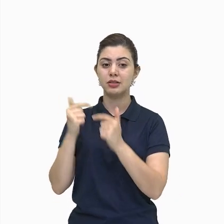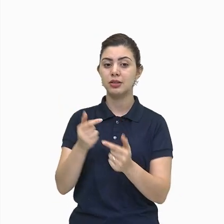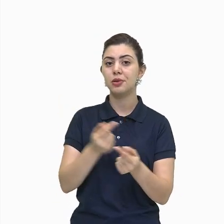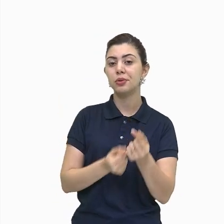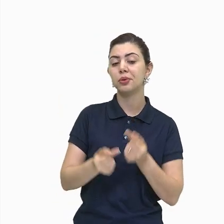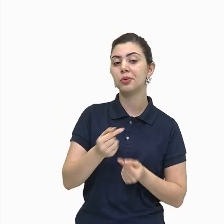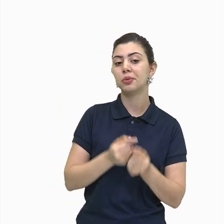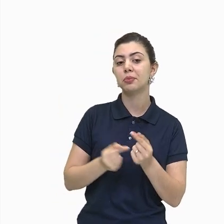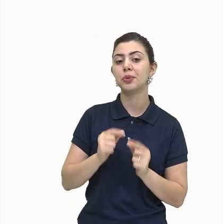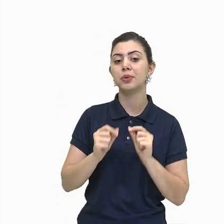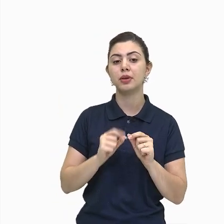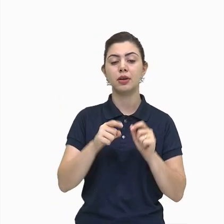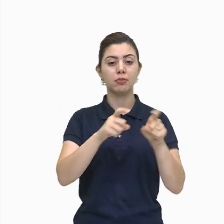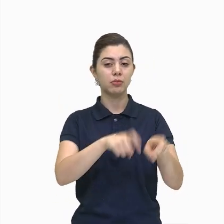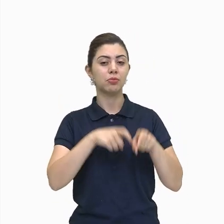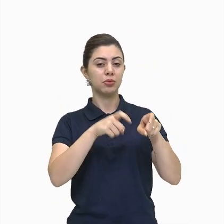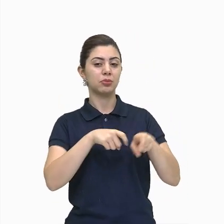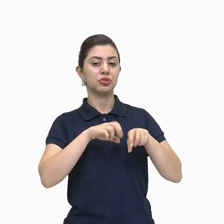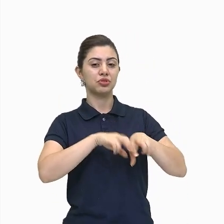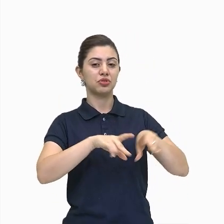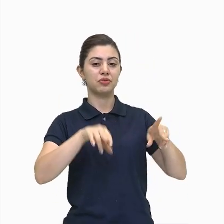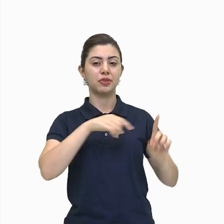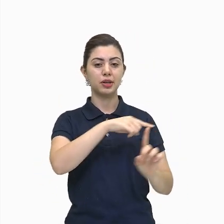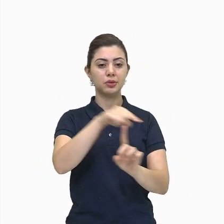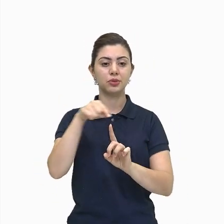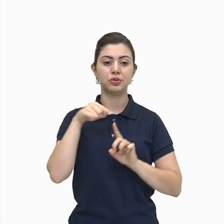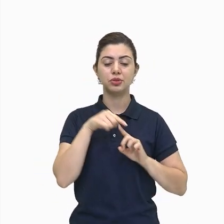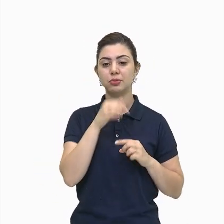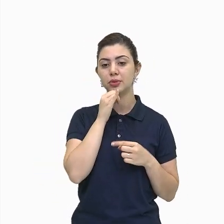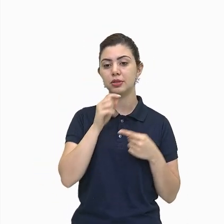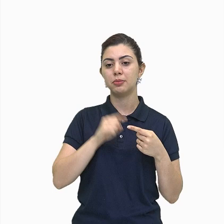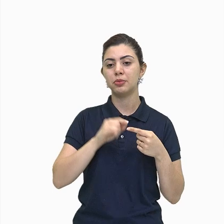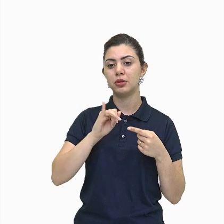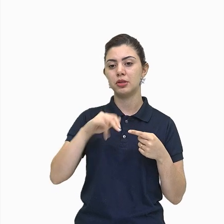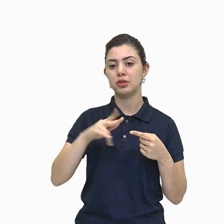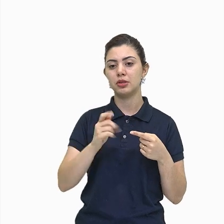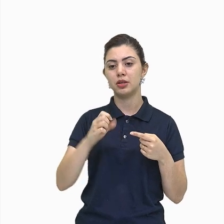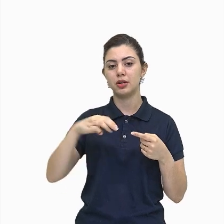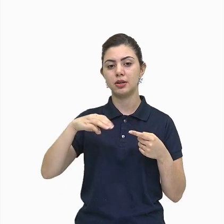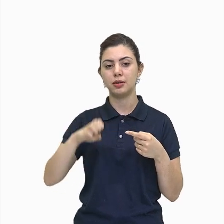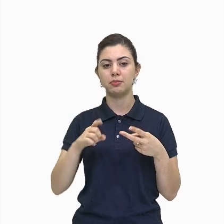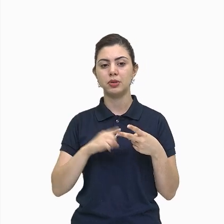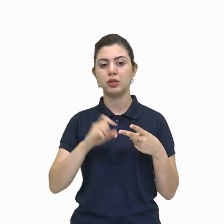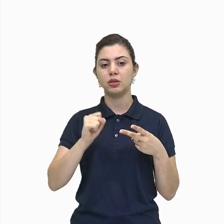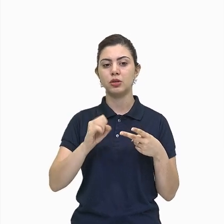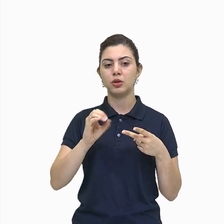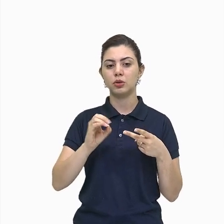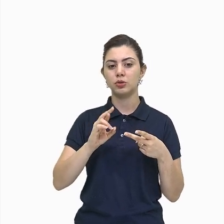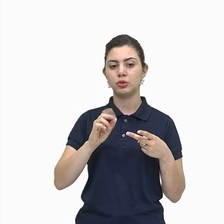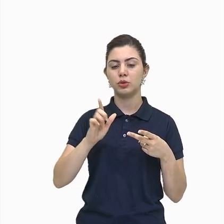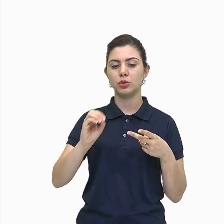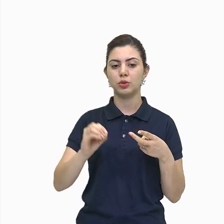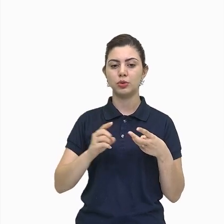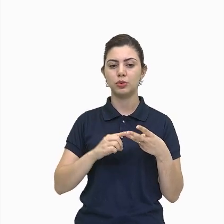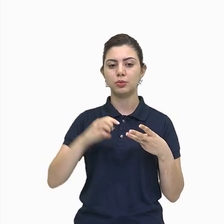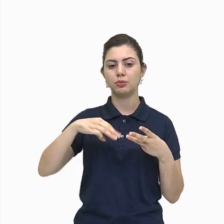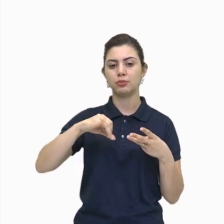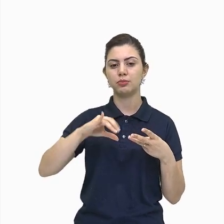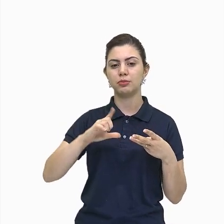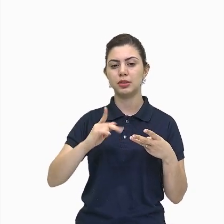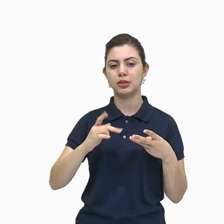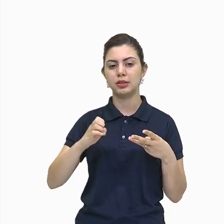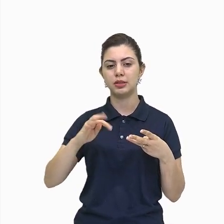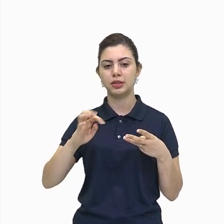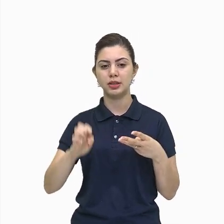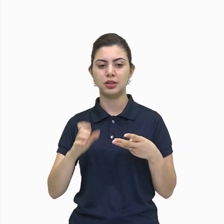observa, agricultura diversificada com cultivo de inhame, sorgo e milhete, comércio transsaariano de